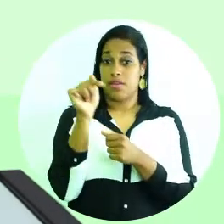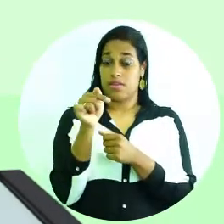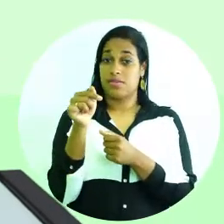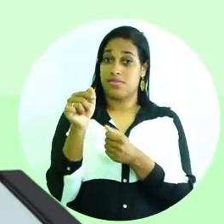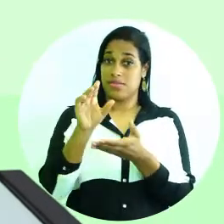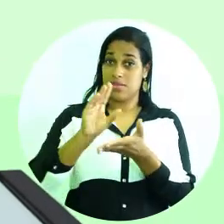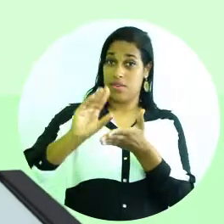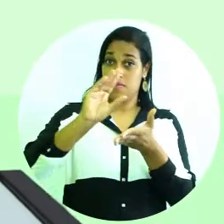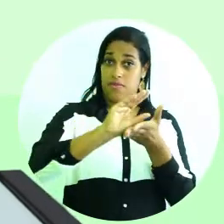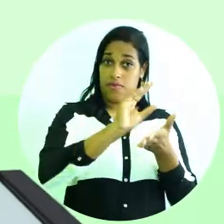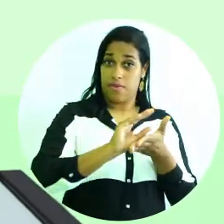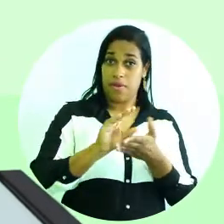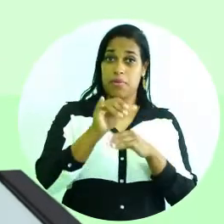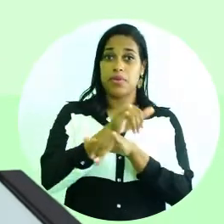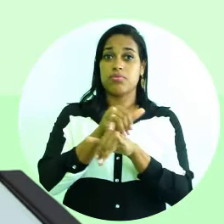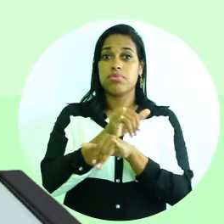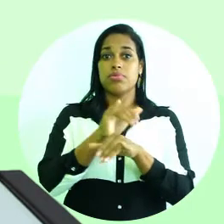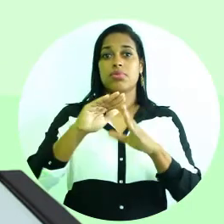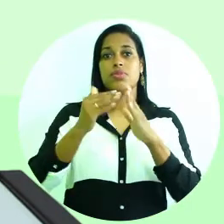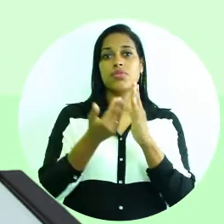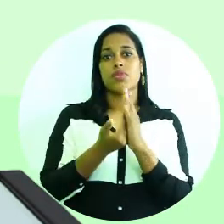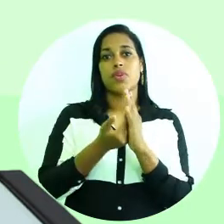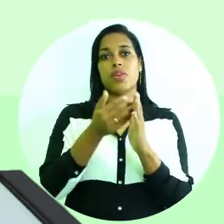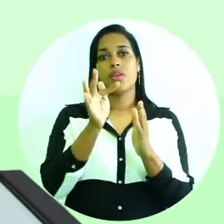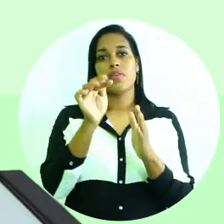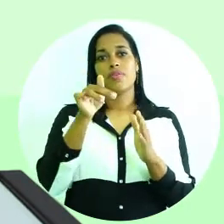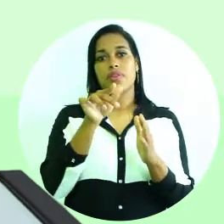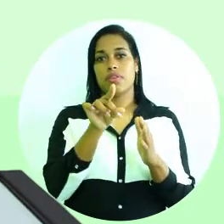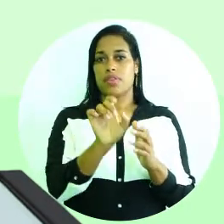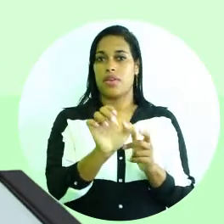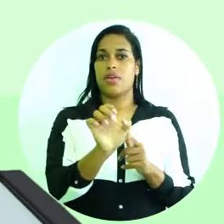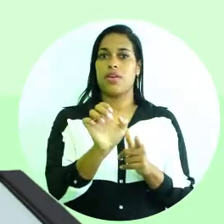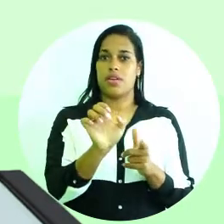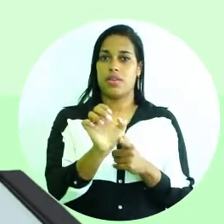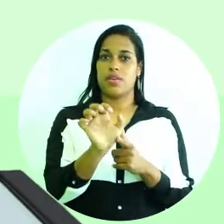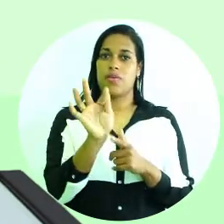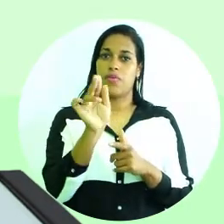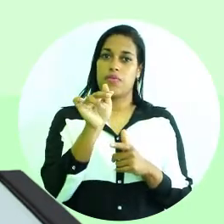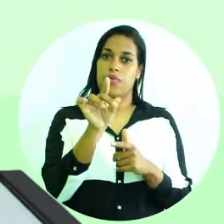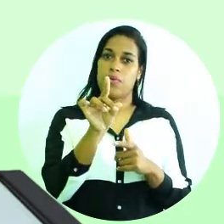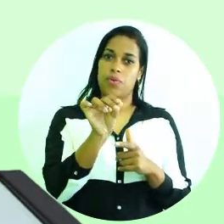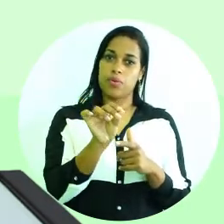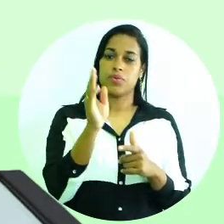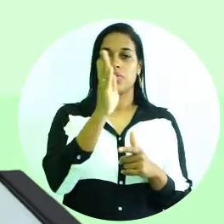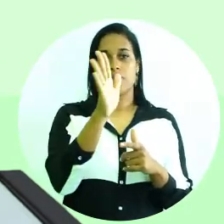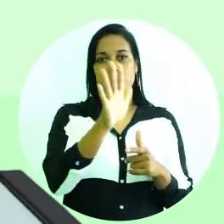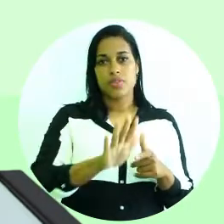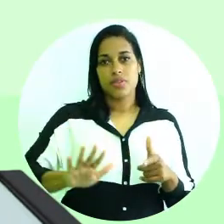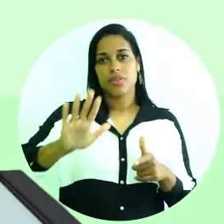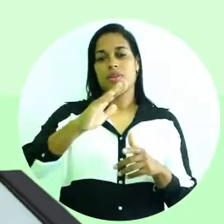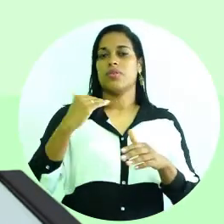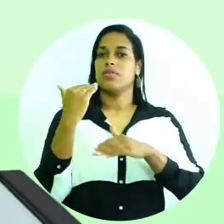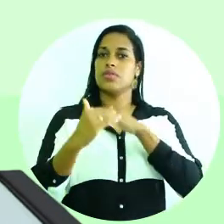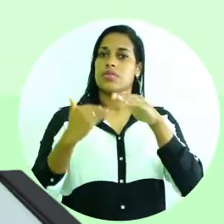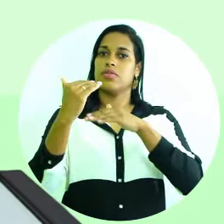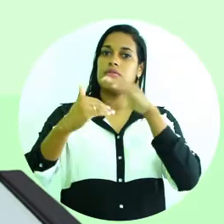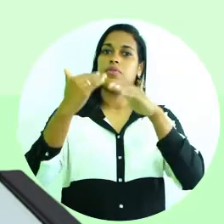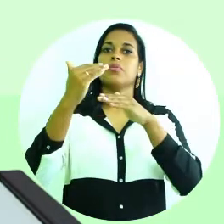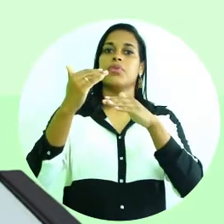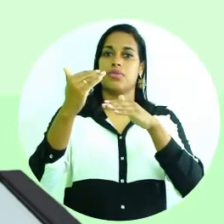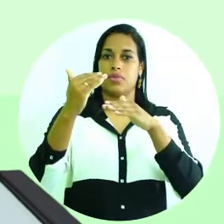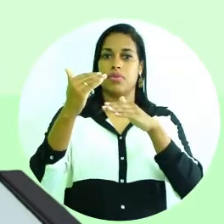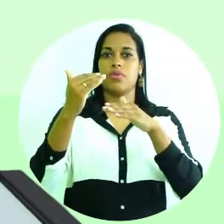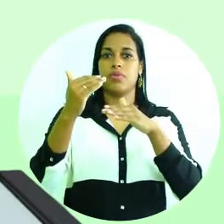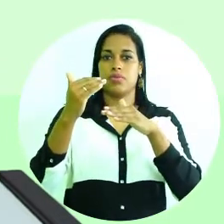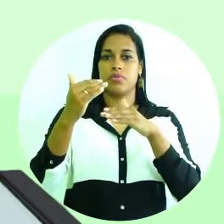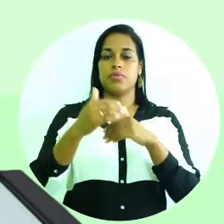Esses recursos são passados para a escola através do FNDE, que é o Fundo Nacional